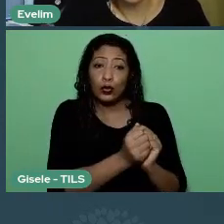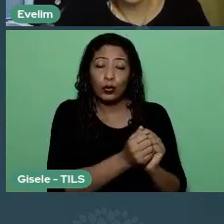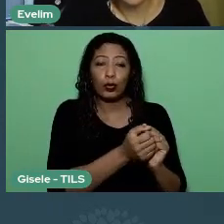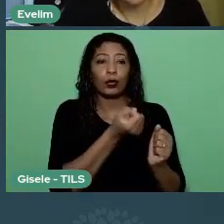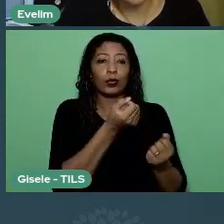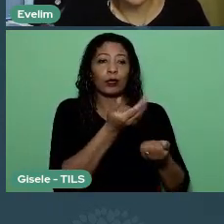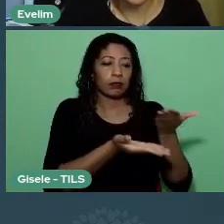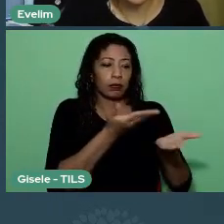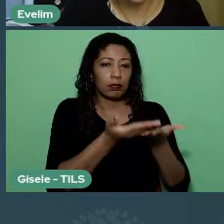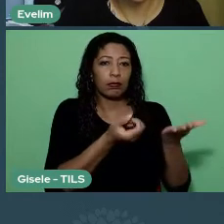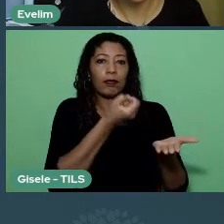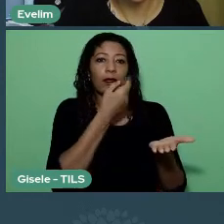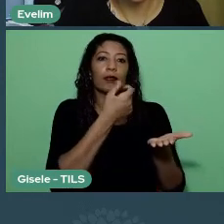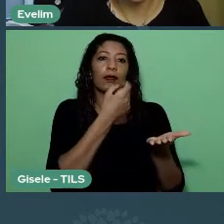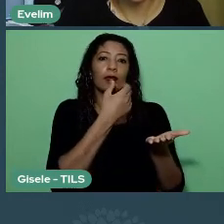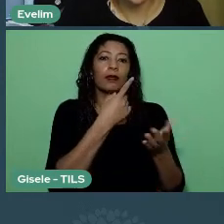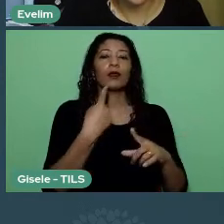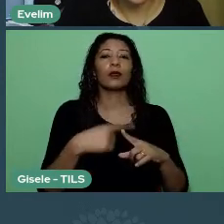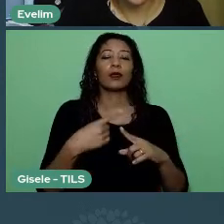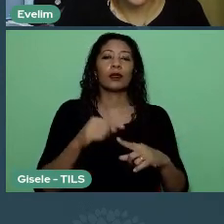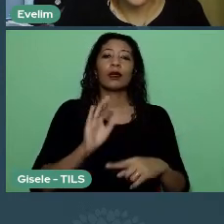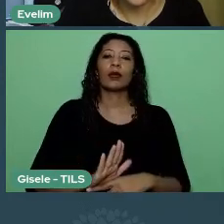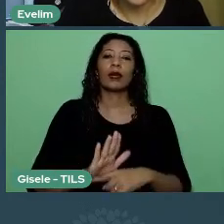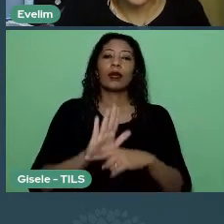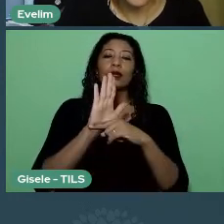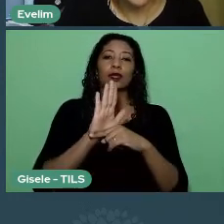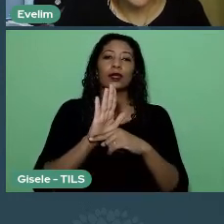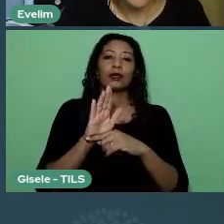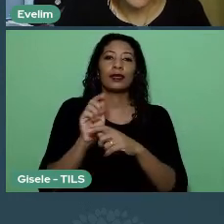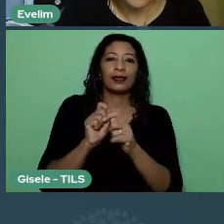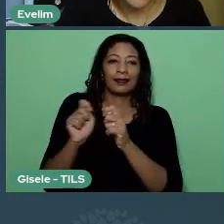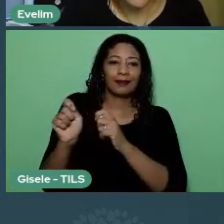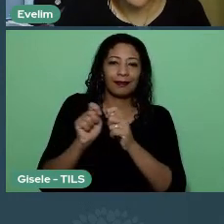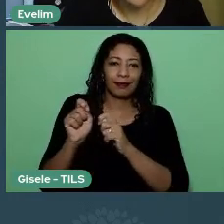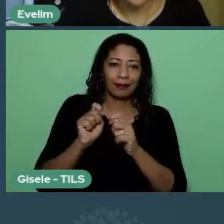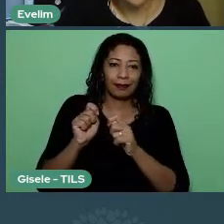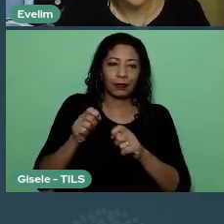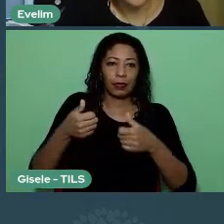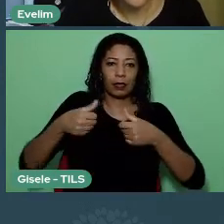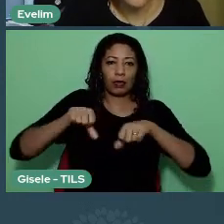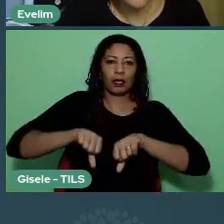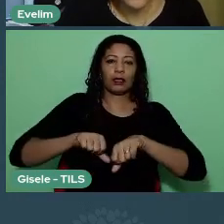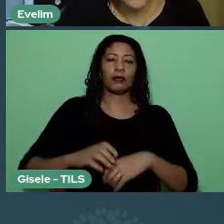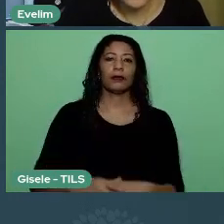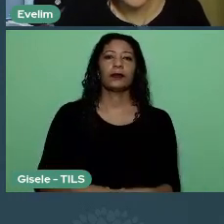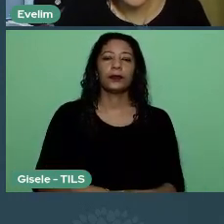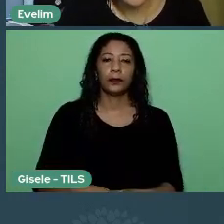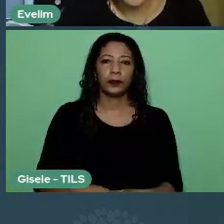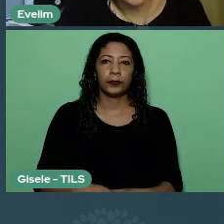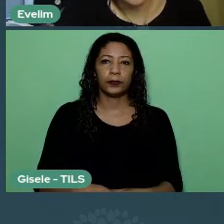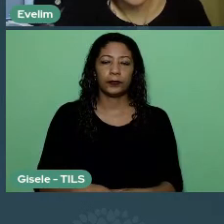medicamentosa por melhorar muito essa questão do controle das crises.